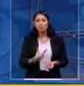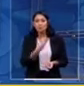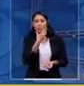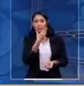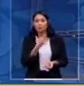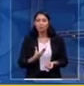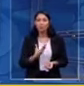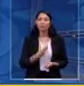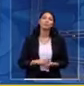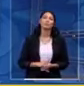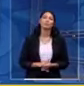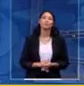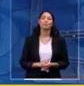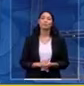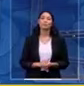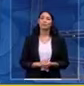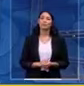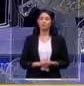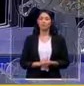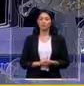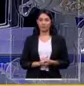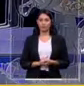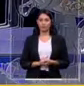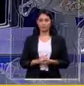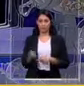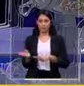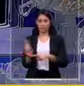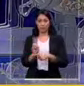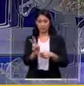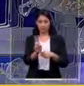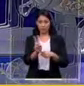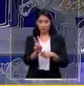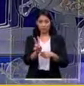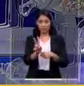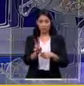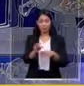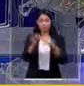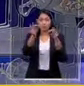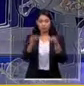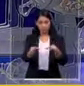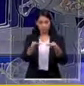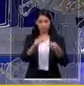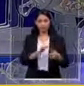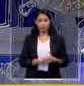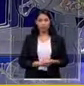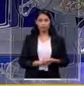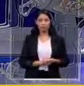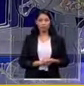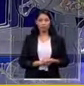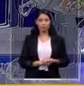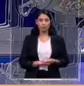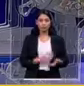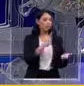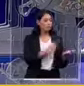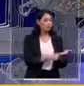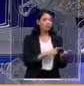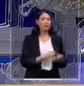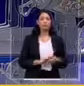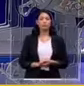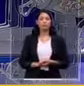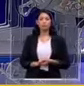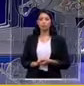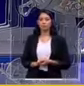dezembro. Dezembro é o mês da sorte. As senhoras auditoras populares confirmam? Sim,